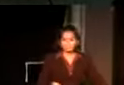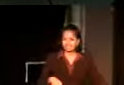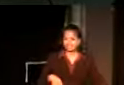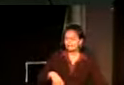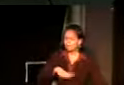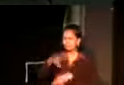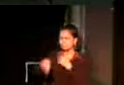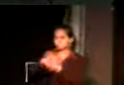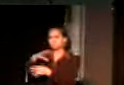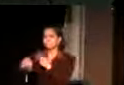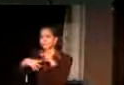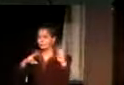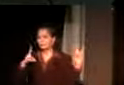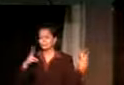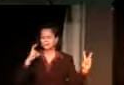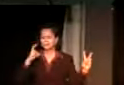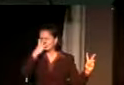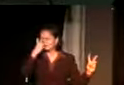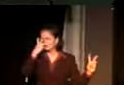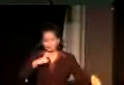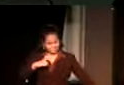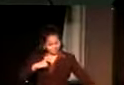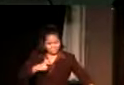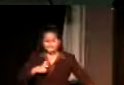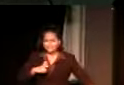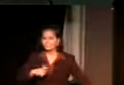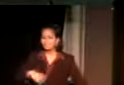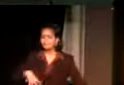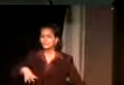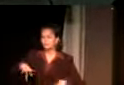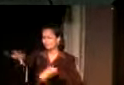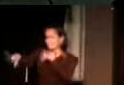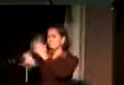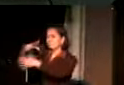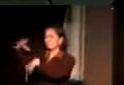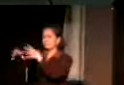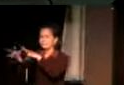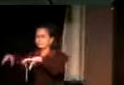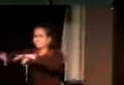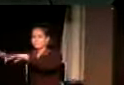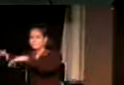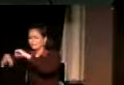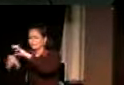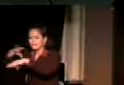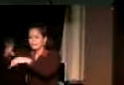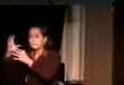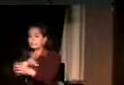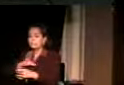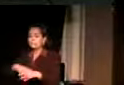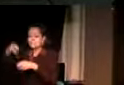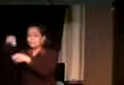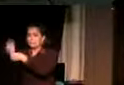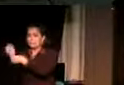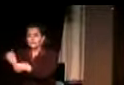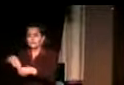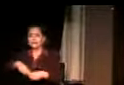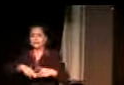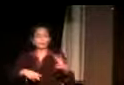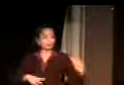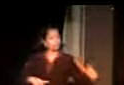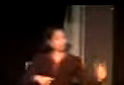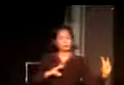aquela muvuca pessoas chegando e Cristo tá lá no meio daquela balbúrdia toda e aí os dois